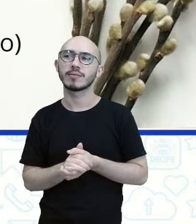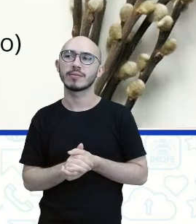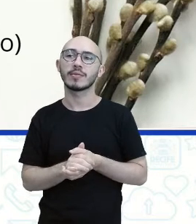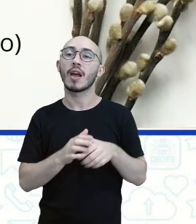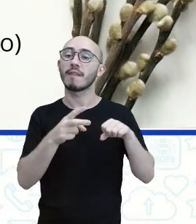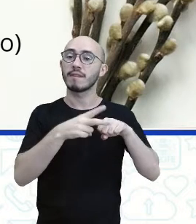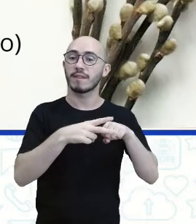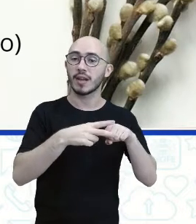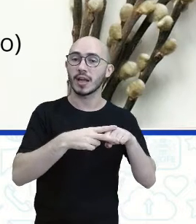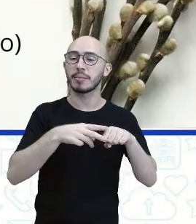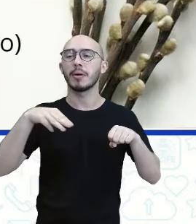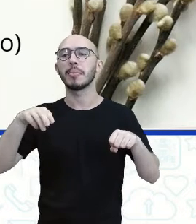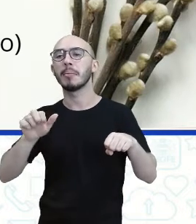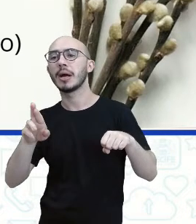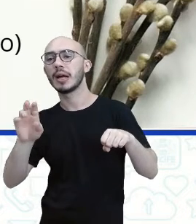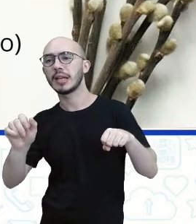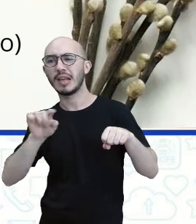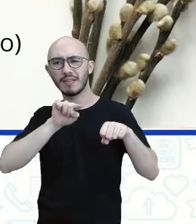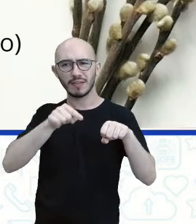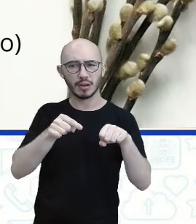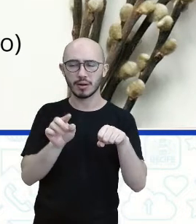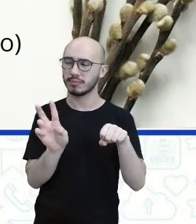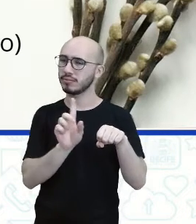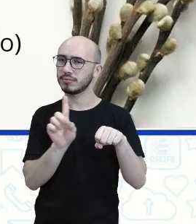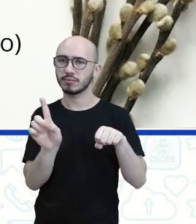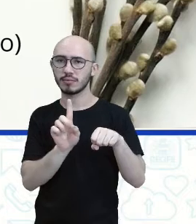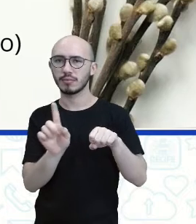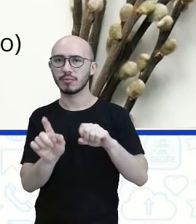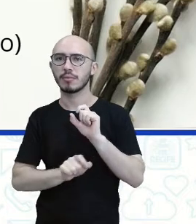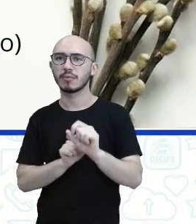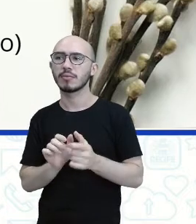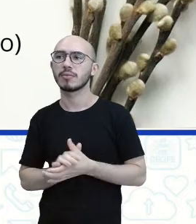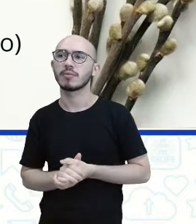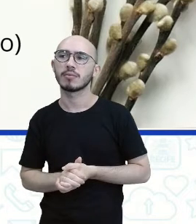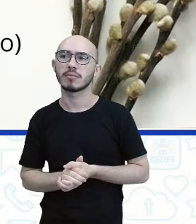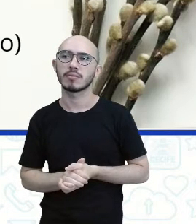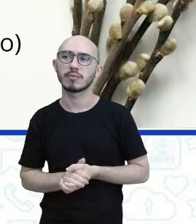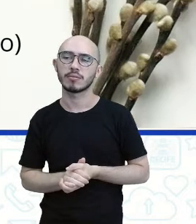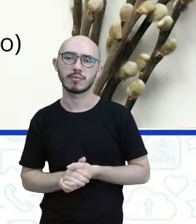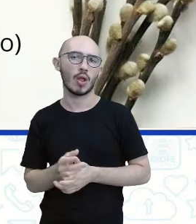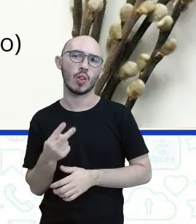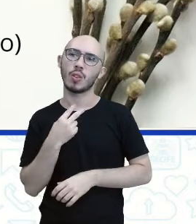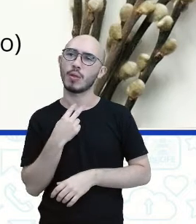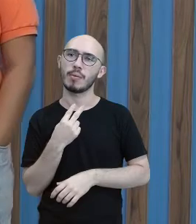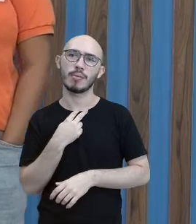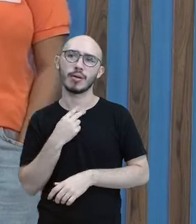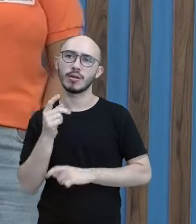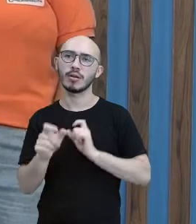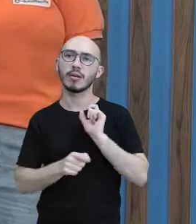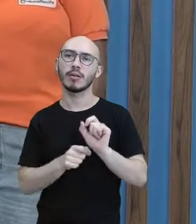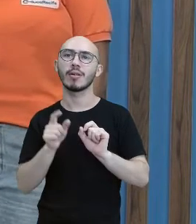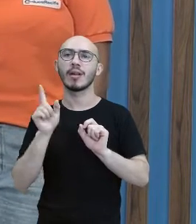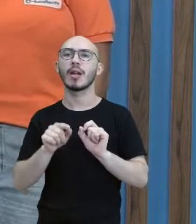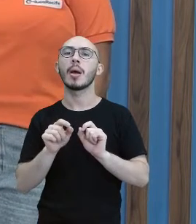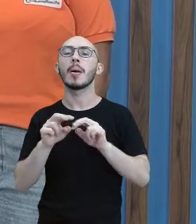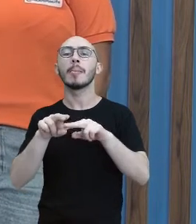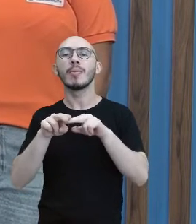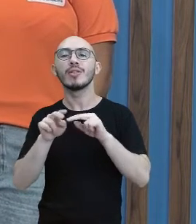verbo e Maria. João pediu a Maria que fosse visitá-lo. Eu não posso fazer isso, porque eu estou